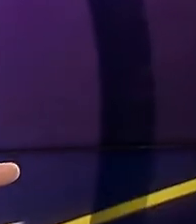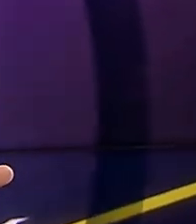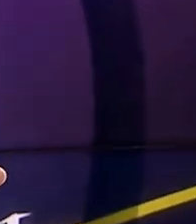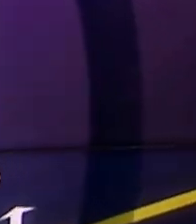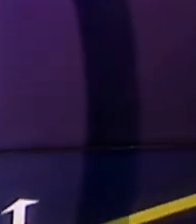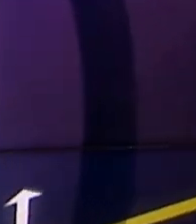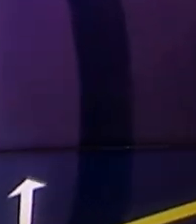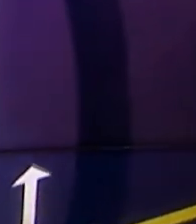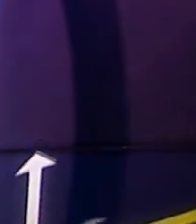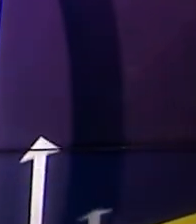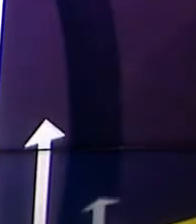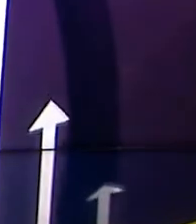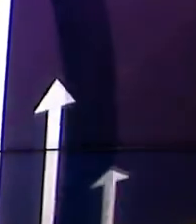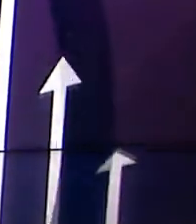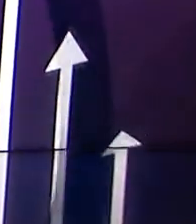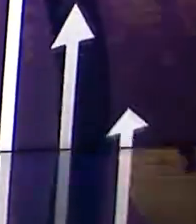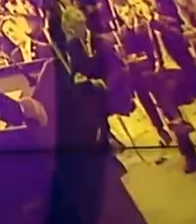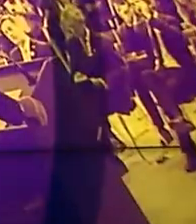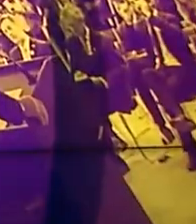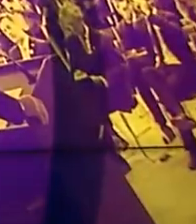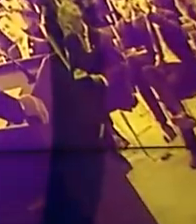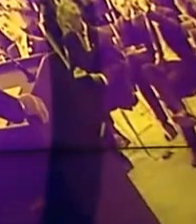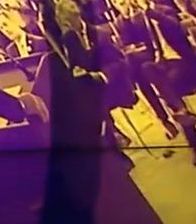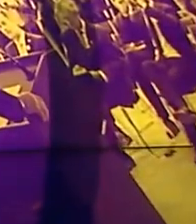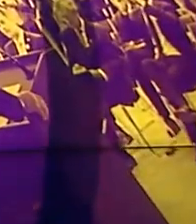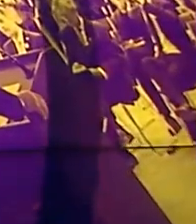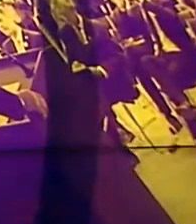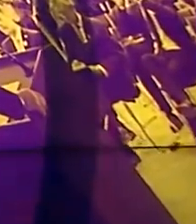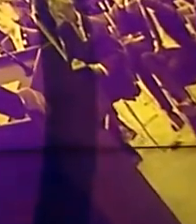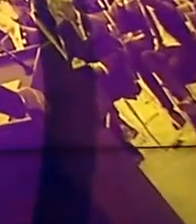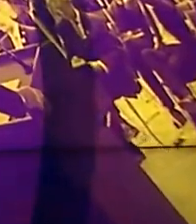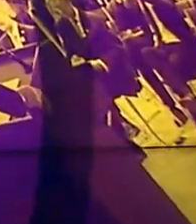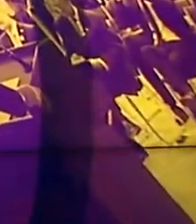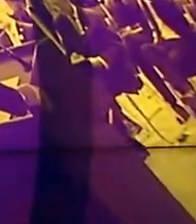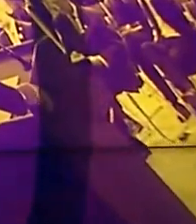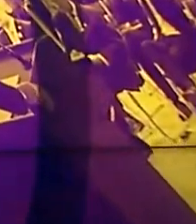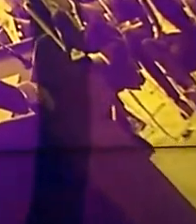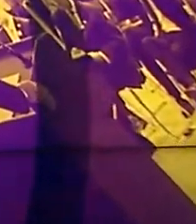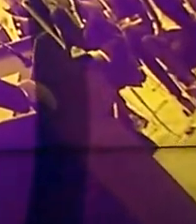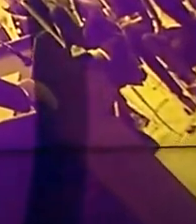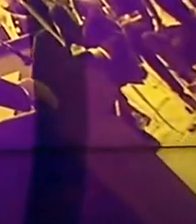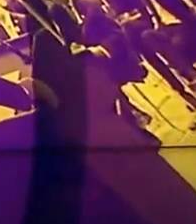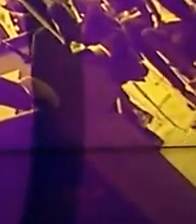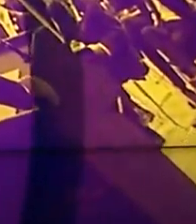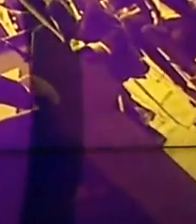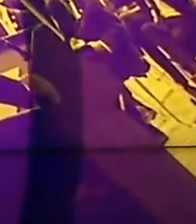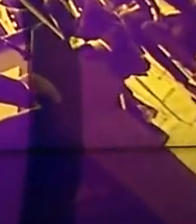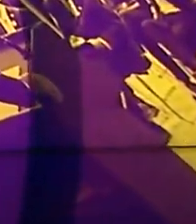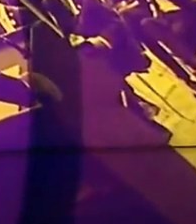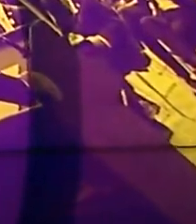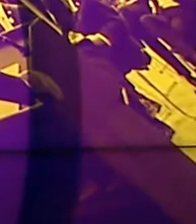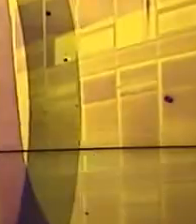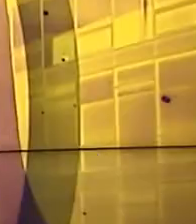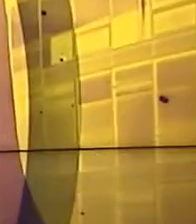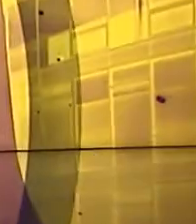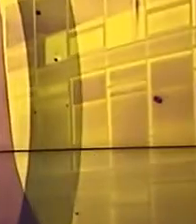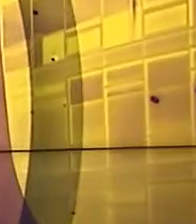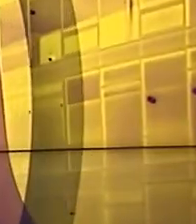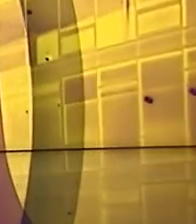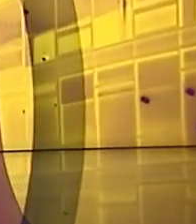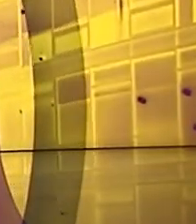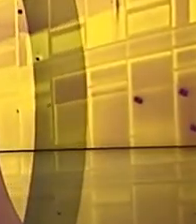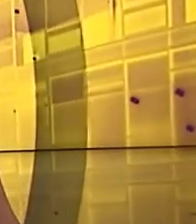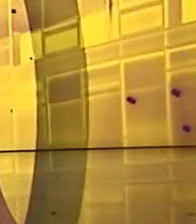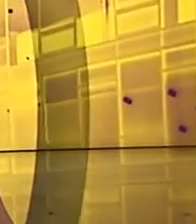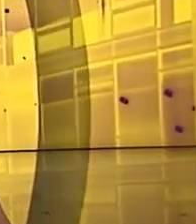do ocorrido com o museu nacional do rio de janeiro mas que o objetivo maior é modernizar a forma de gerir os museus do país